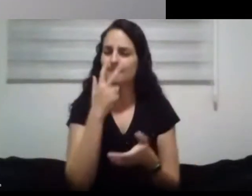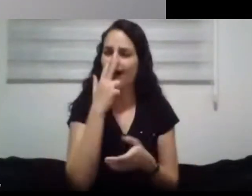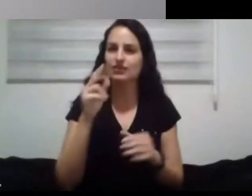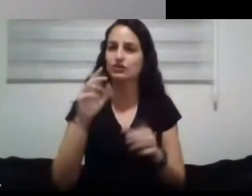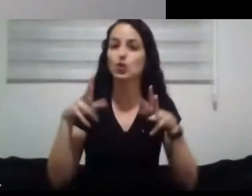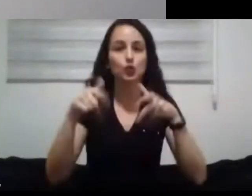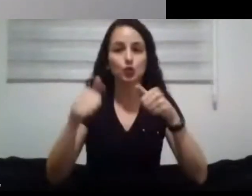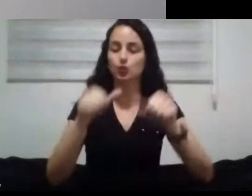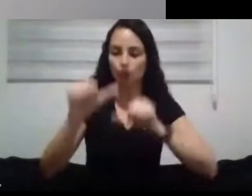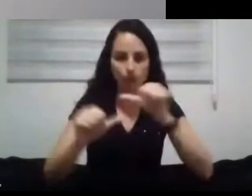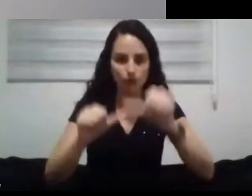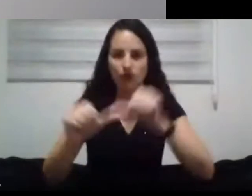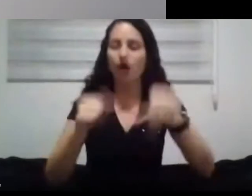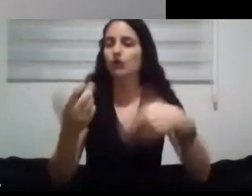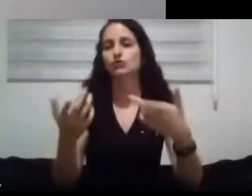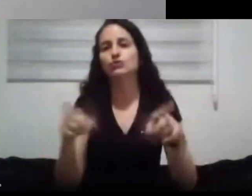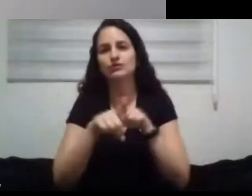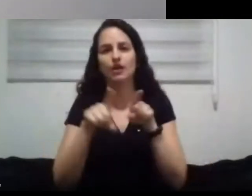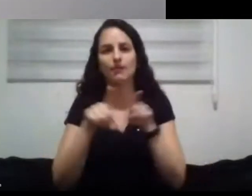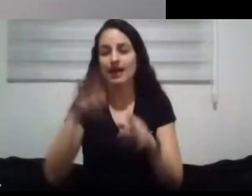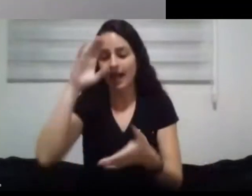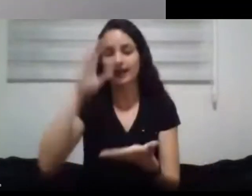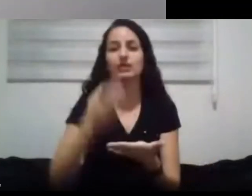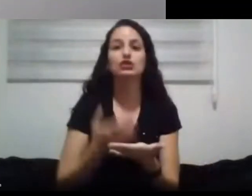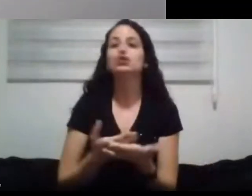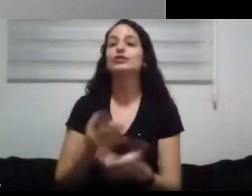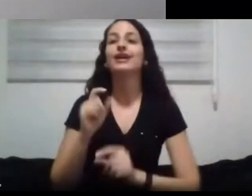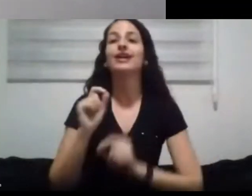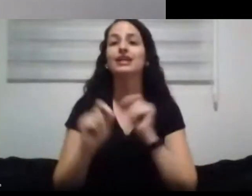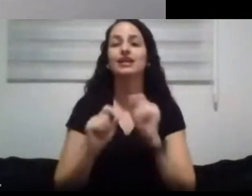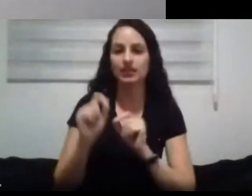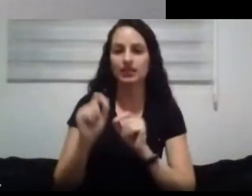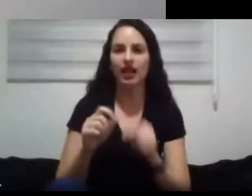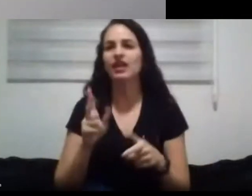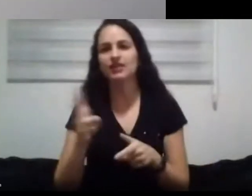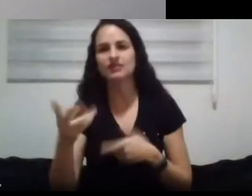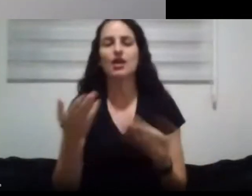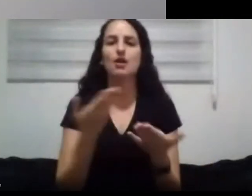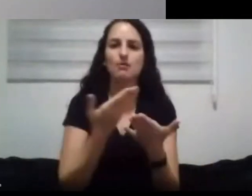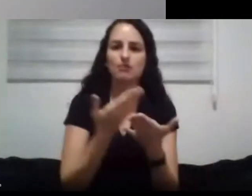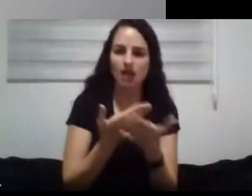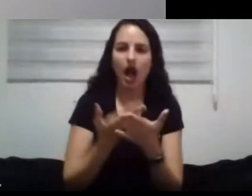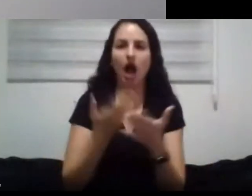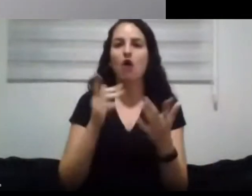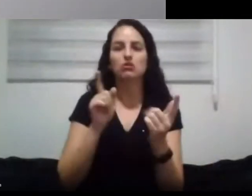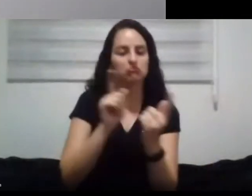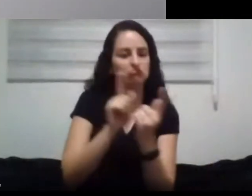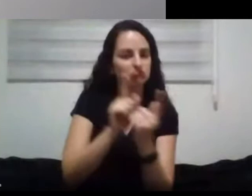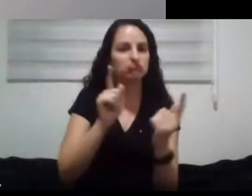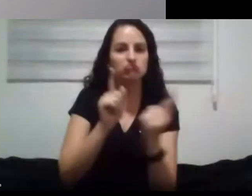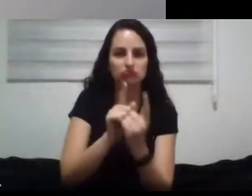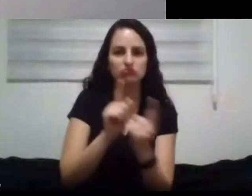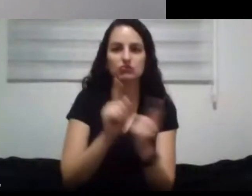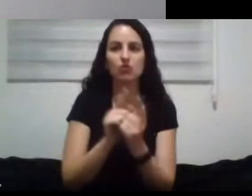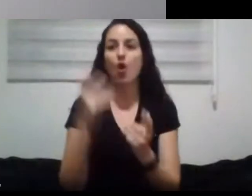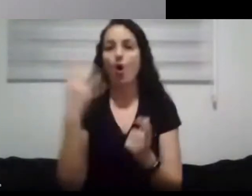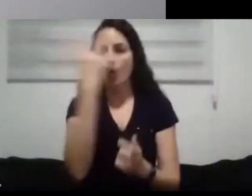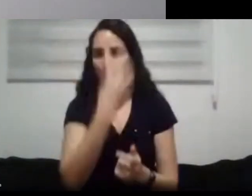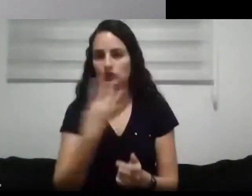ali. É mudança de paradigma e isso causa mesmo as nossas inquietudes e incertezas,